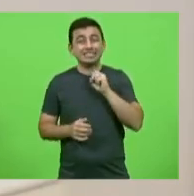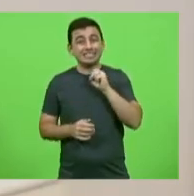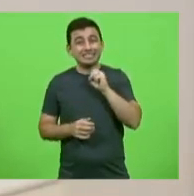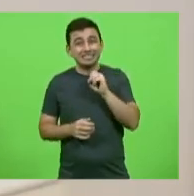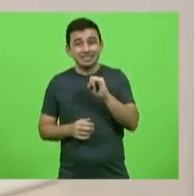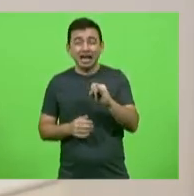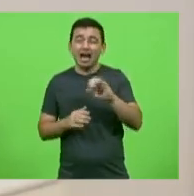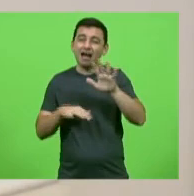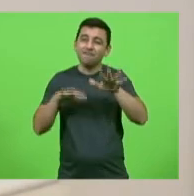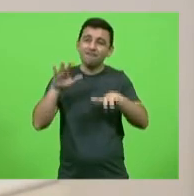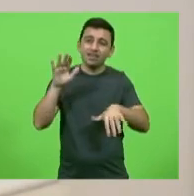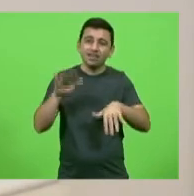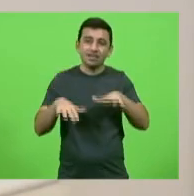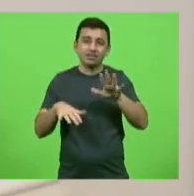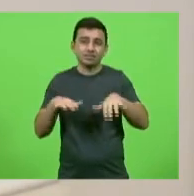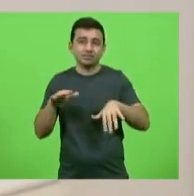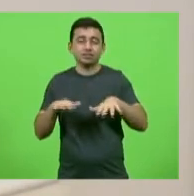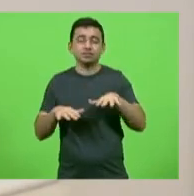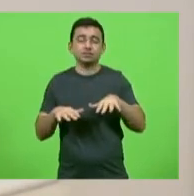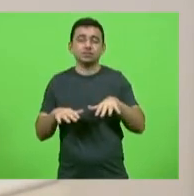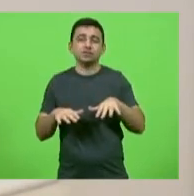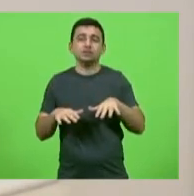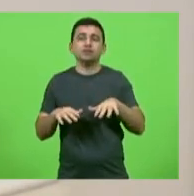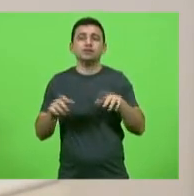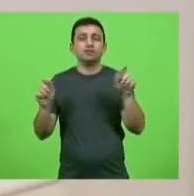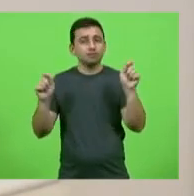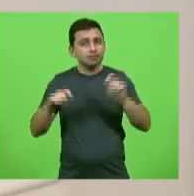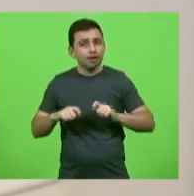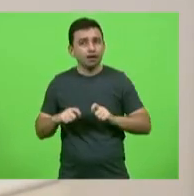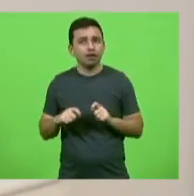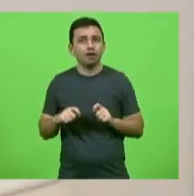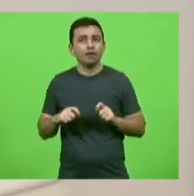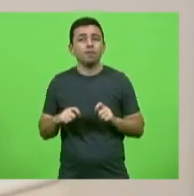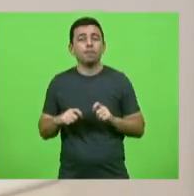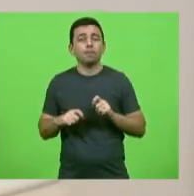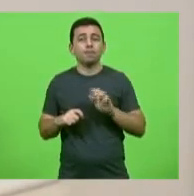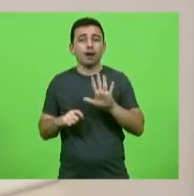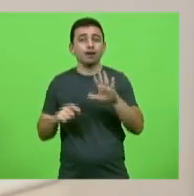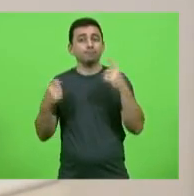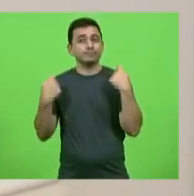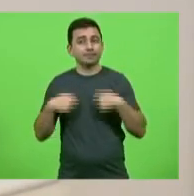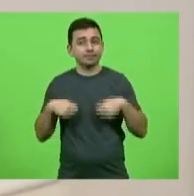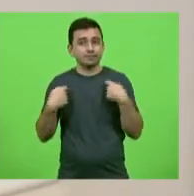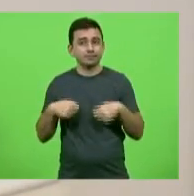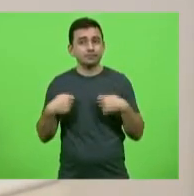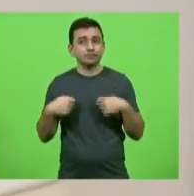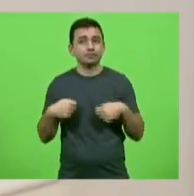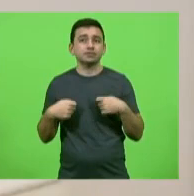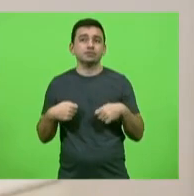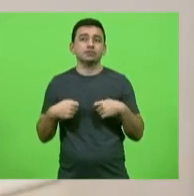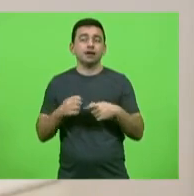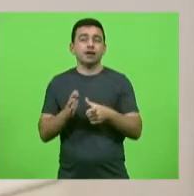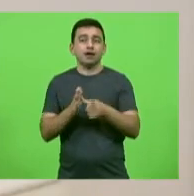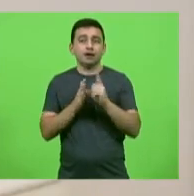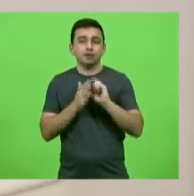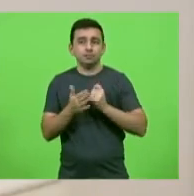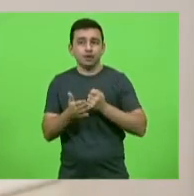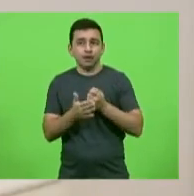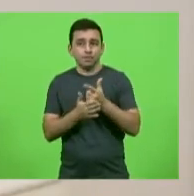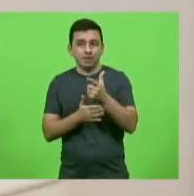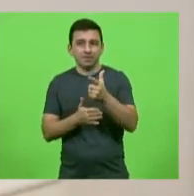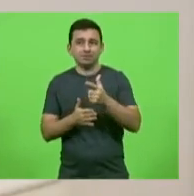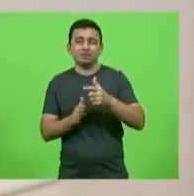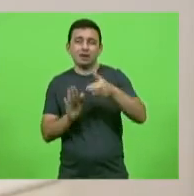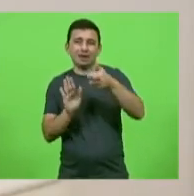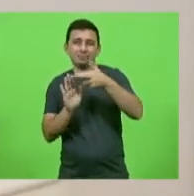era possível que esses pagamentos eles ocorressem, mas era preciso que, para isso, aqueles pagamentos se cercassem de uma série